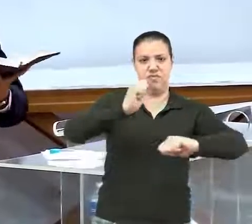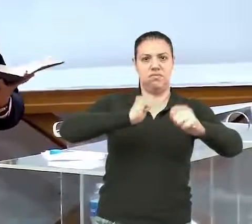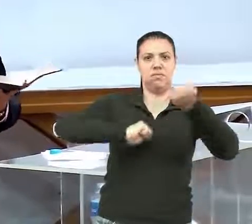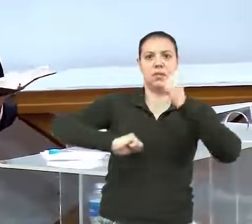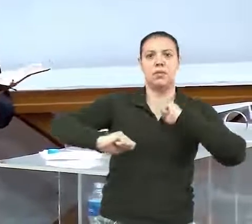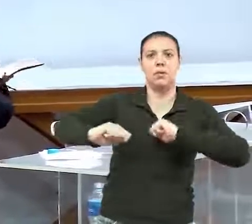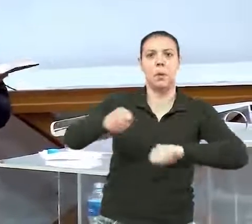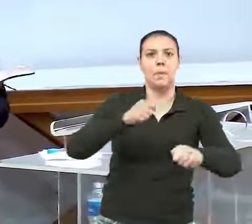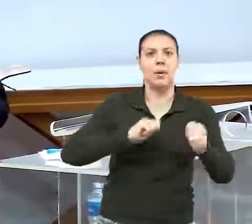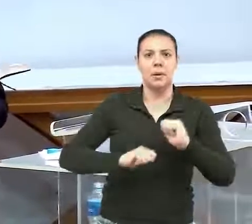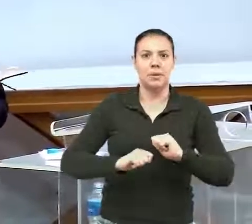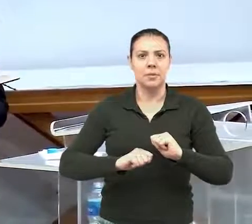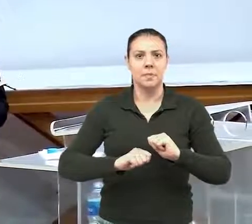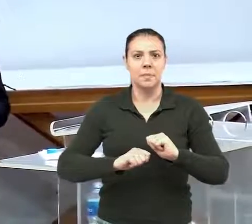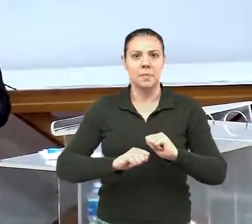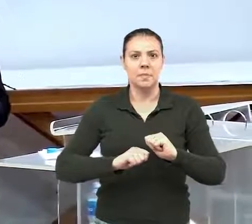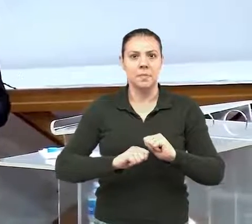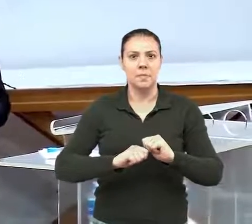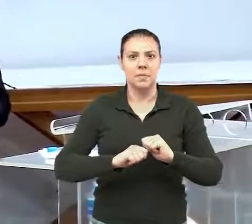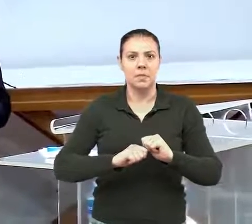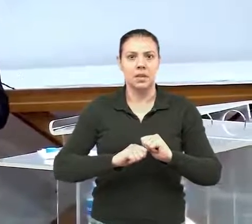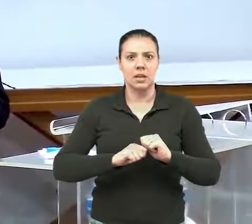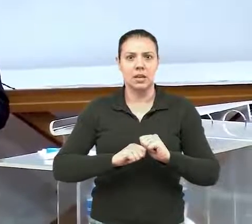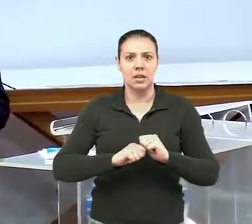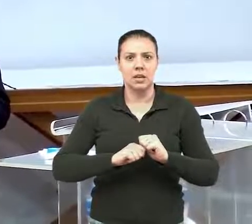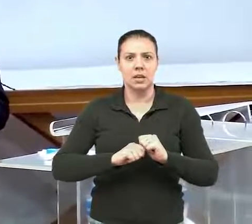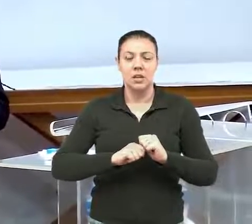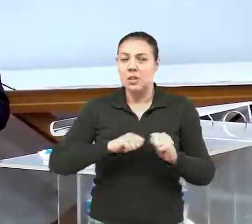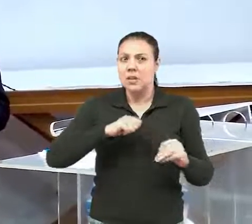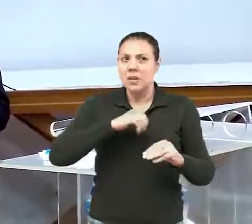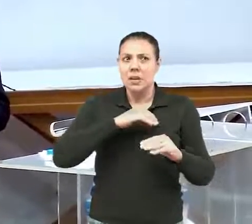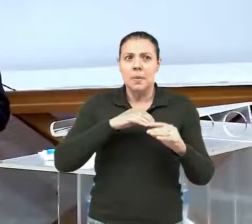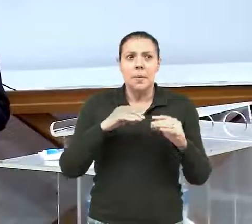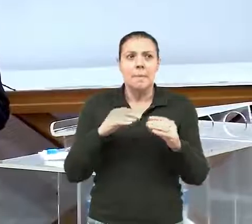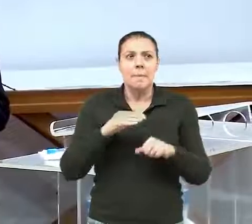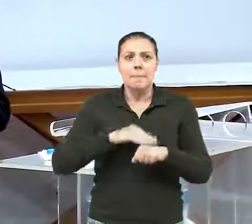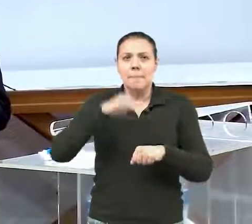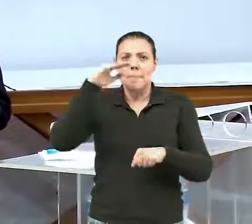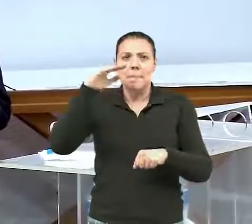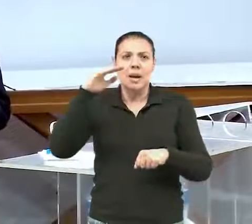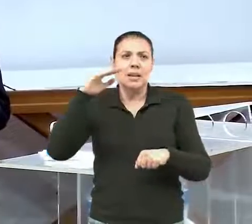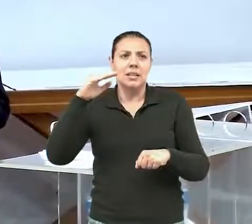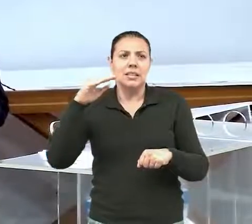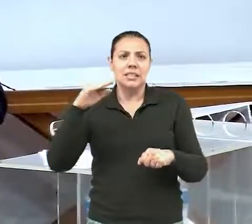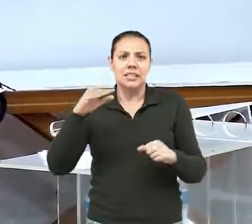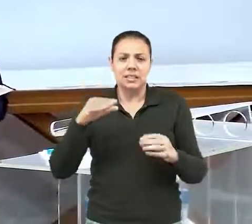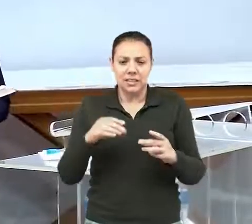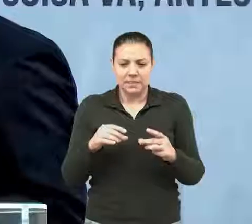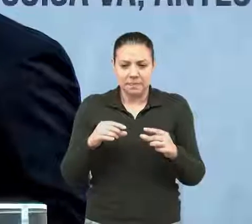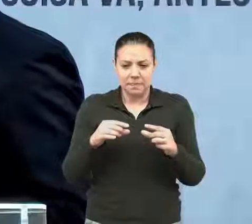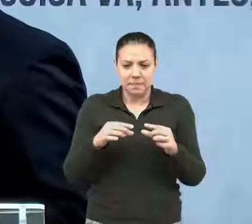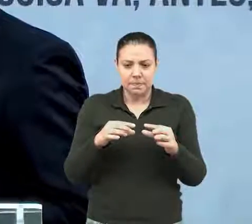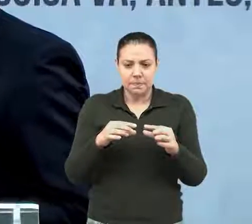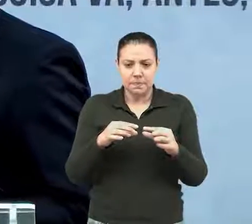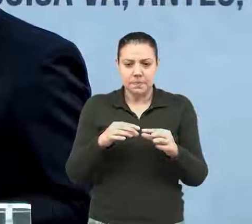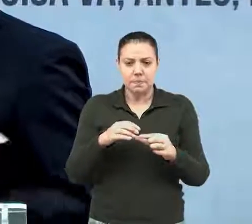abrindo as comportas talvez de uma das maiores recessões econômicas da história da nossa nação.